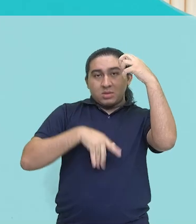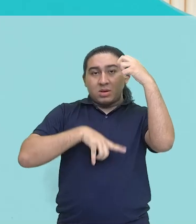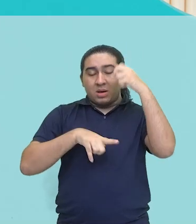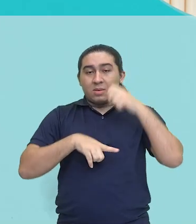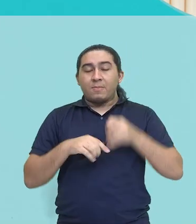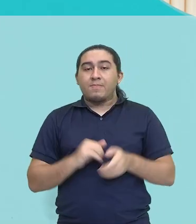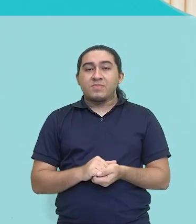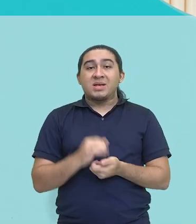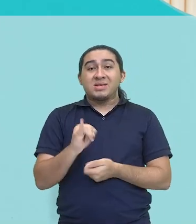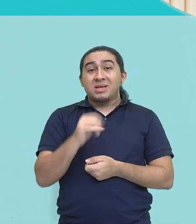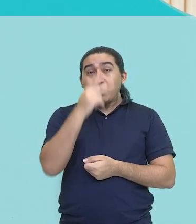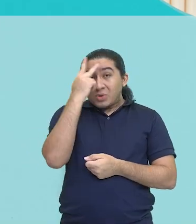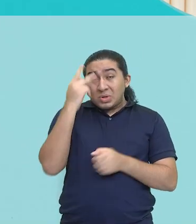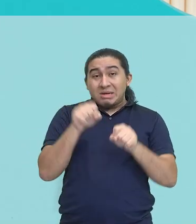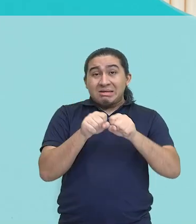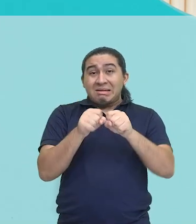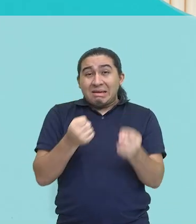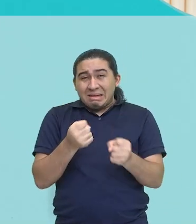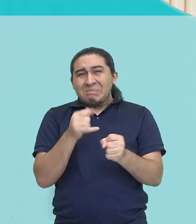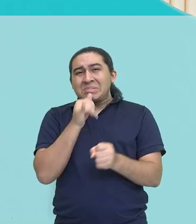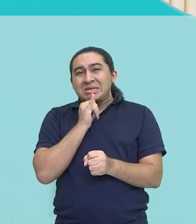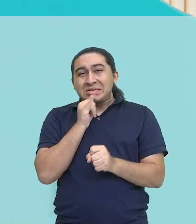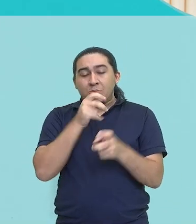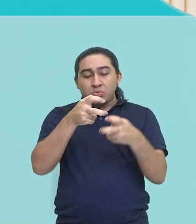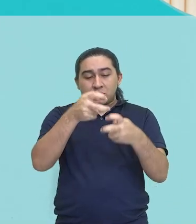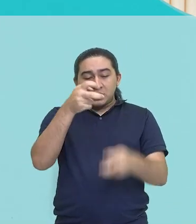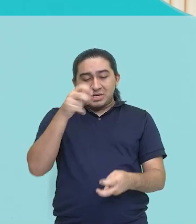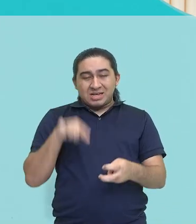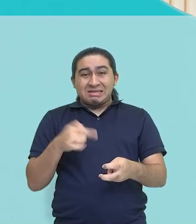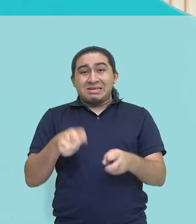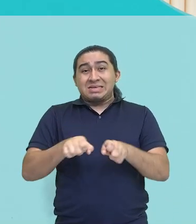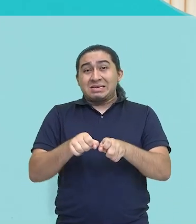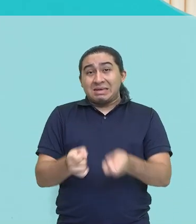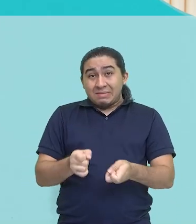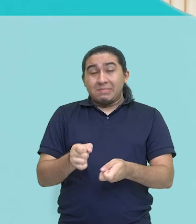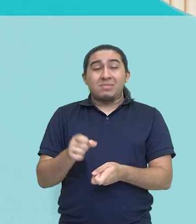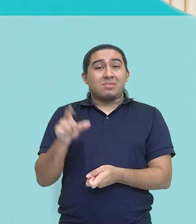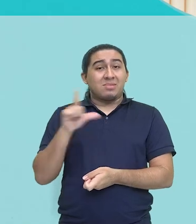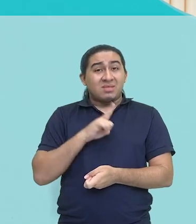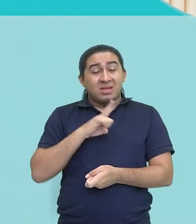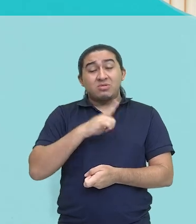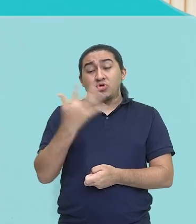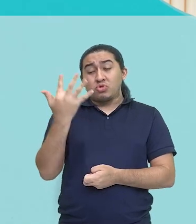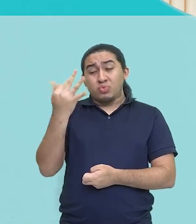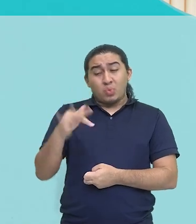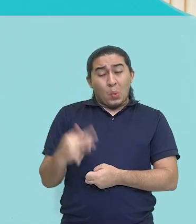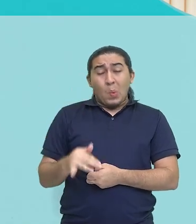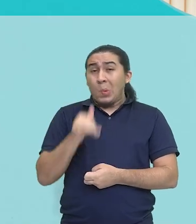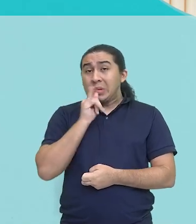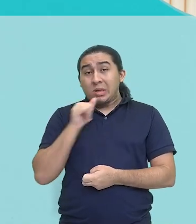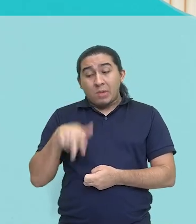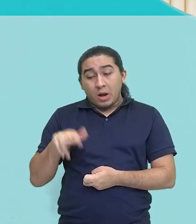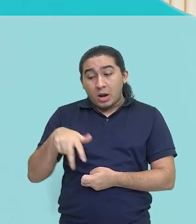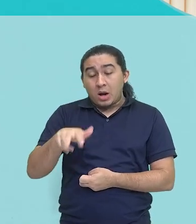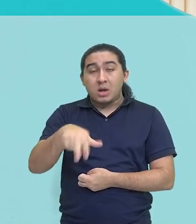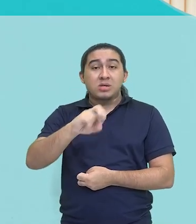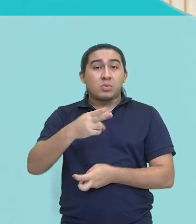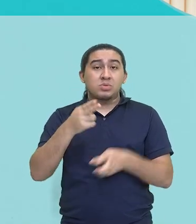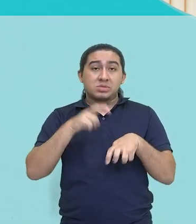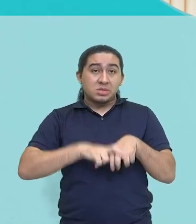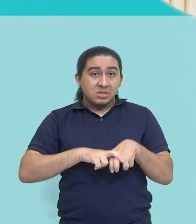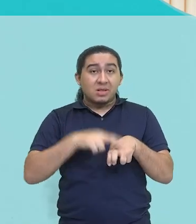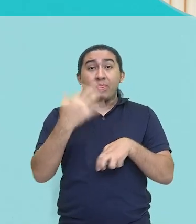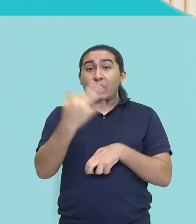que fratura o cóccix, além de sentir muita dor durante caminhada, durante